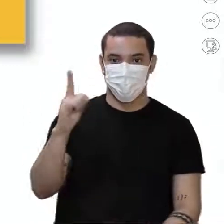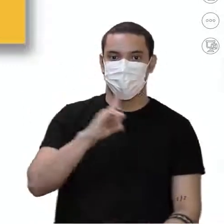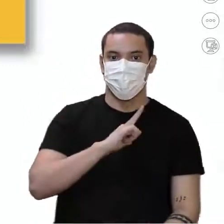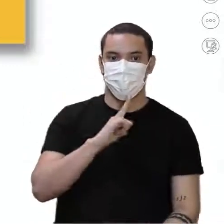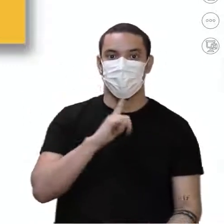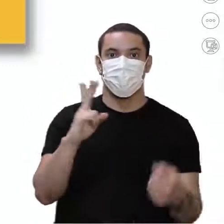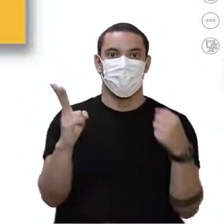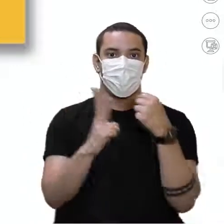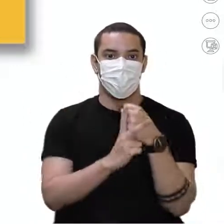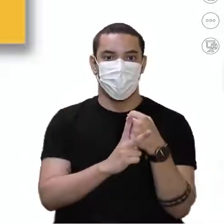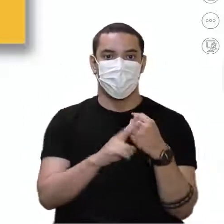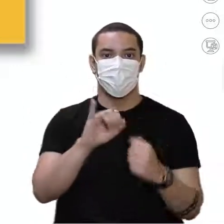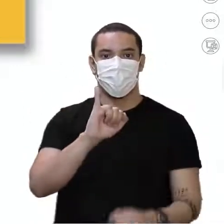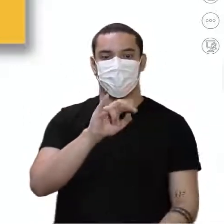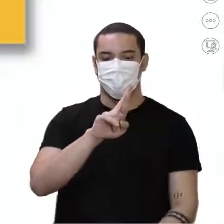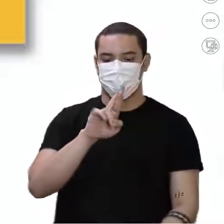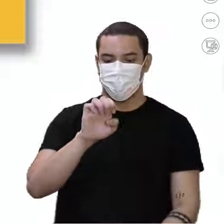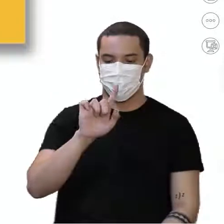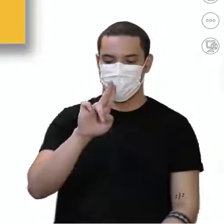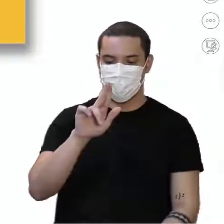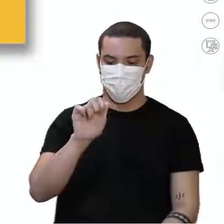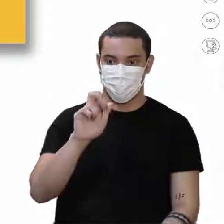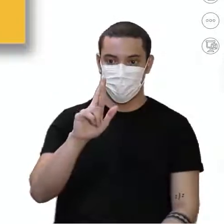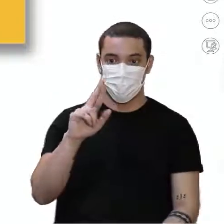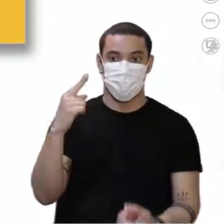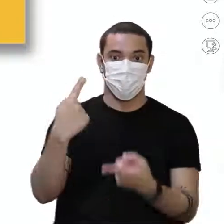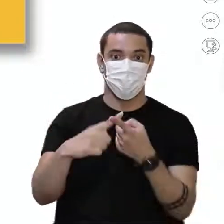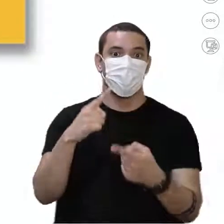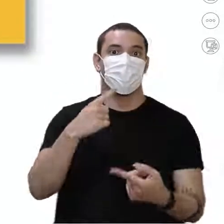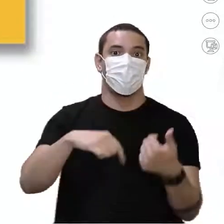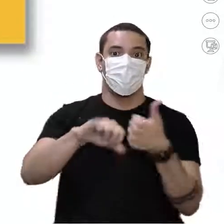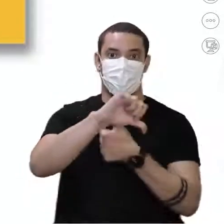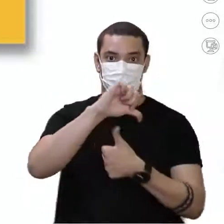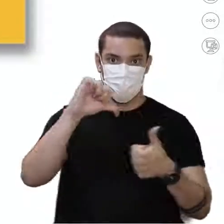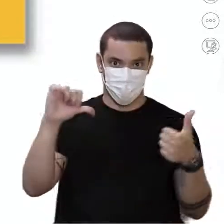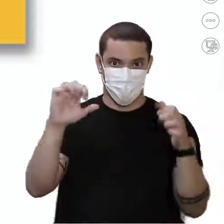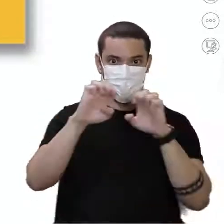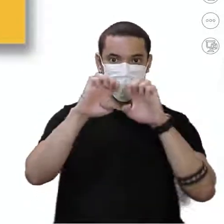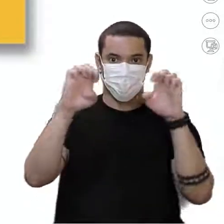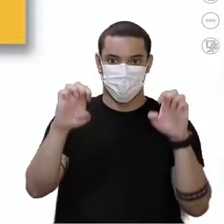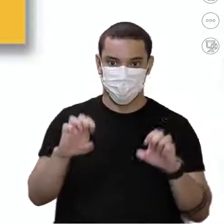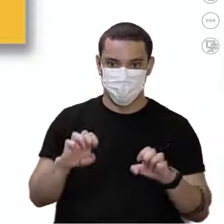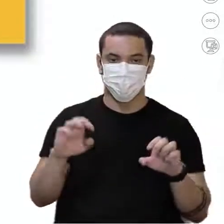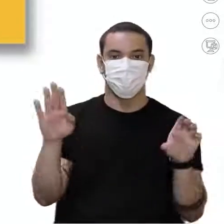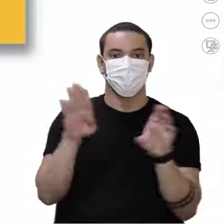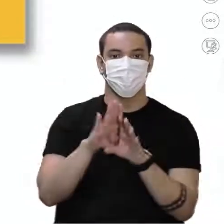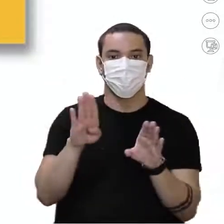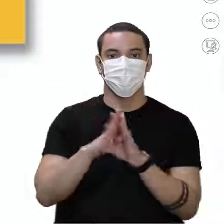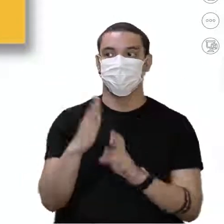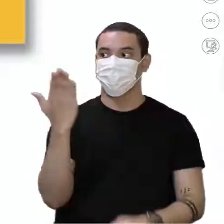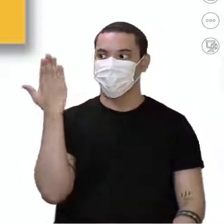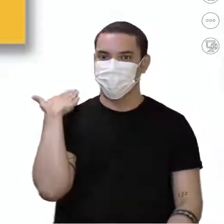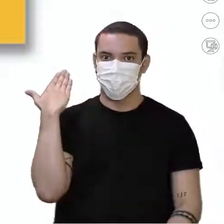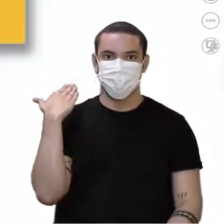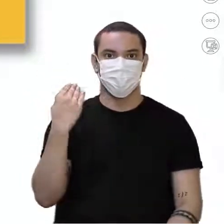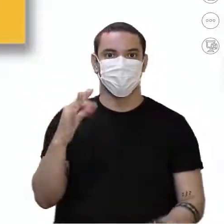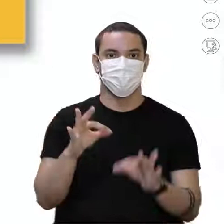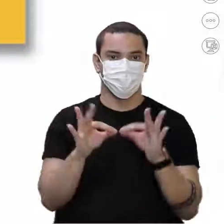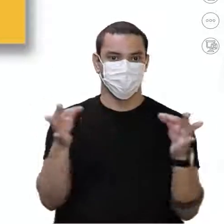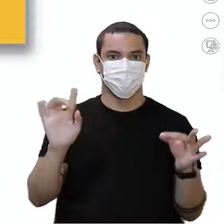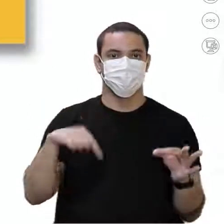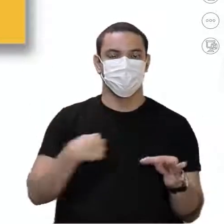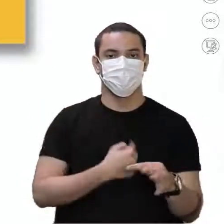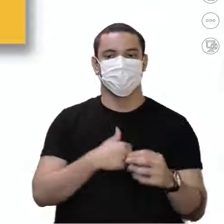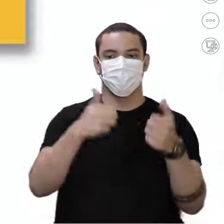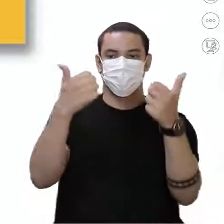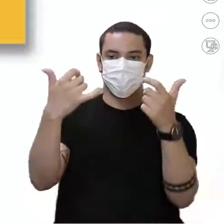particípio passado, porque eles mudam completamente a estrutura deles, assim como no passado simples a gente viu que